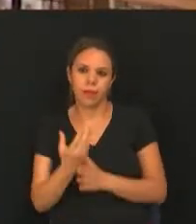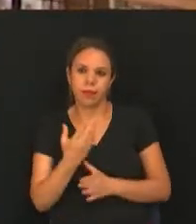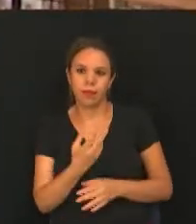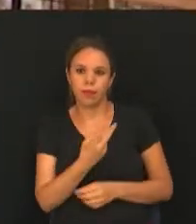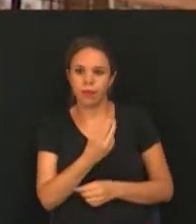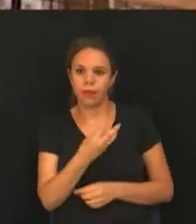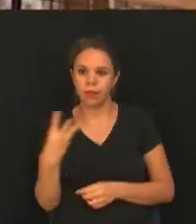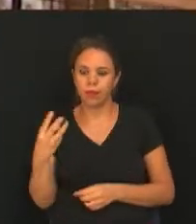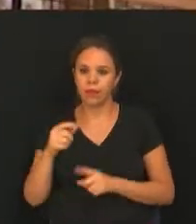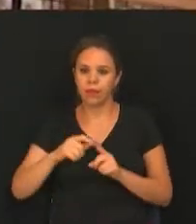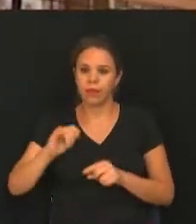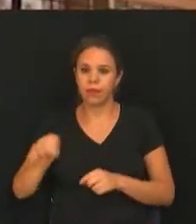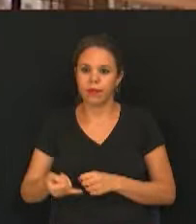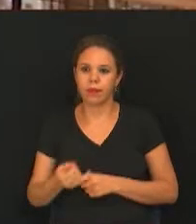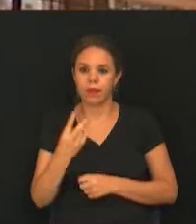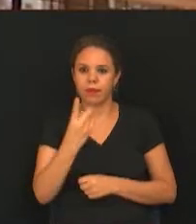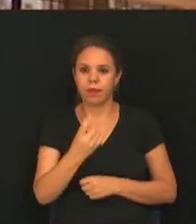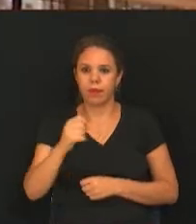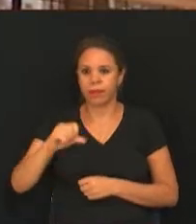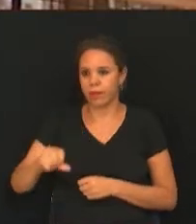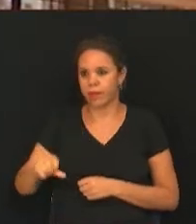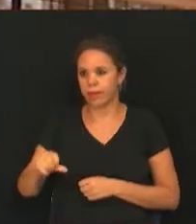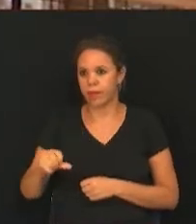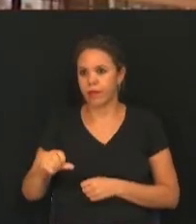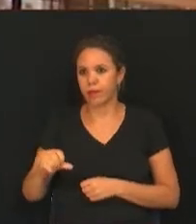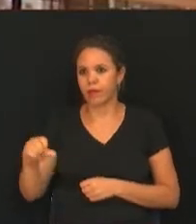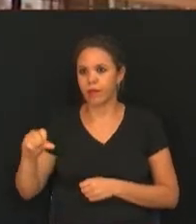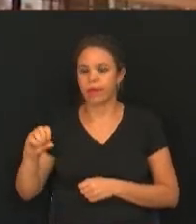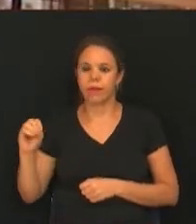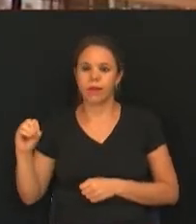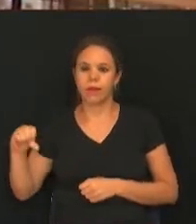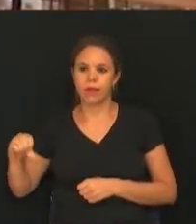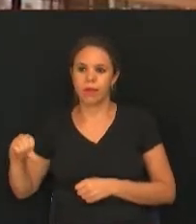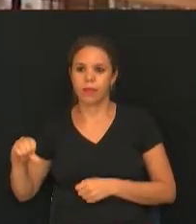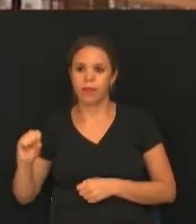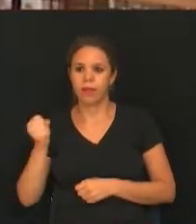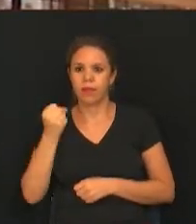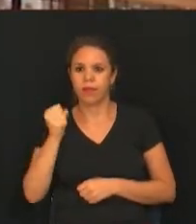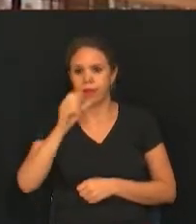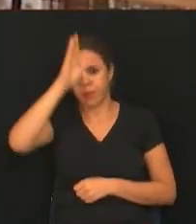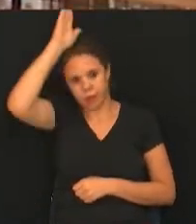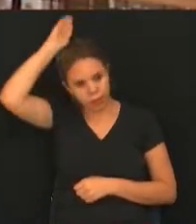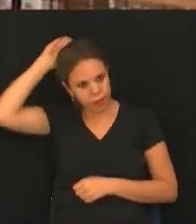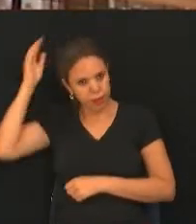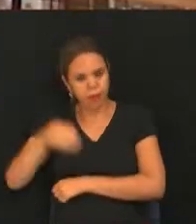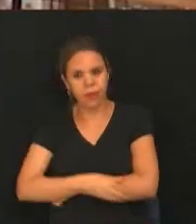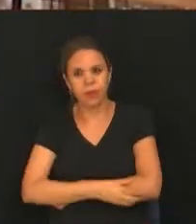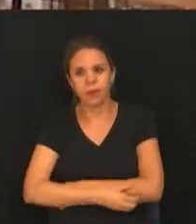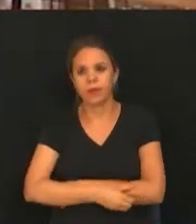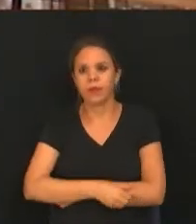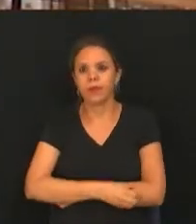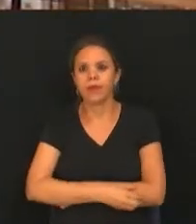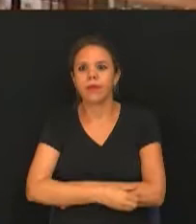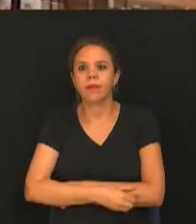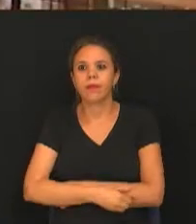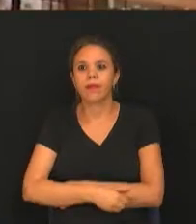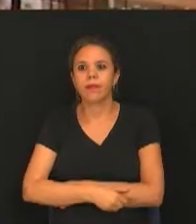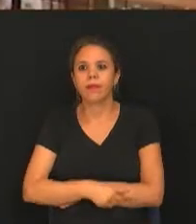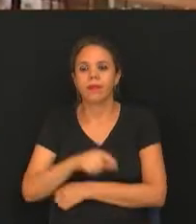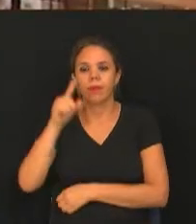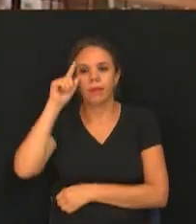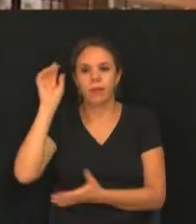de janeiro de 1909. Tinha 8 bombeiros, na verdade 1900, né, a data